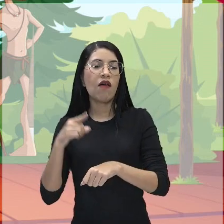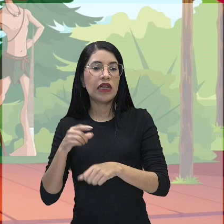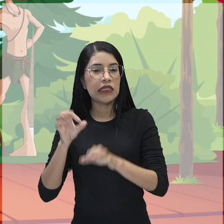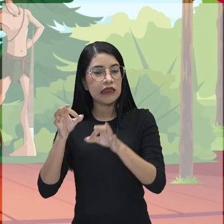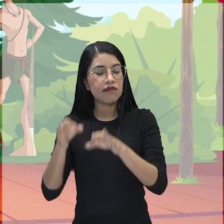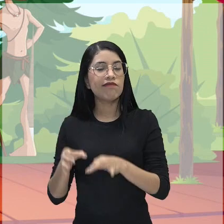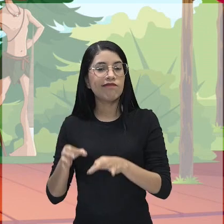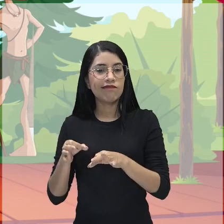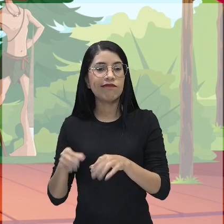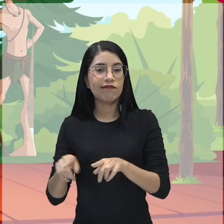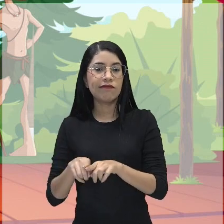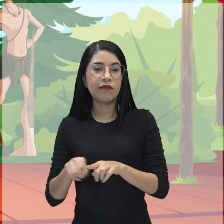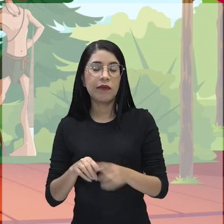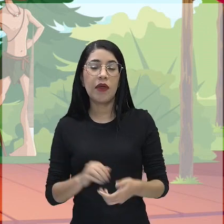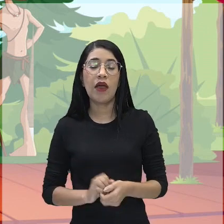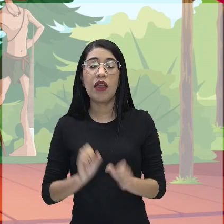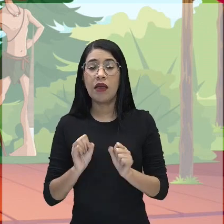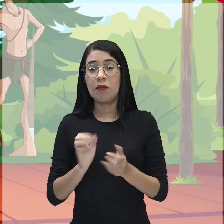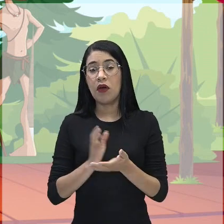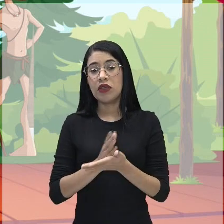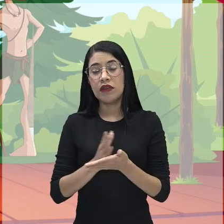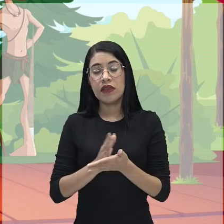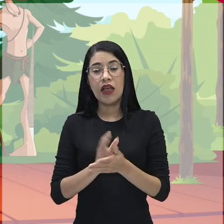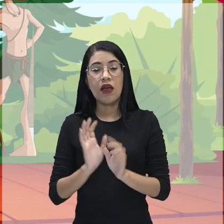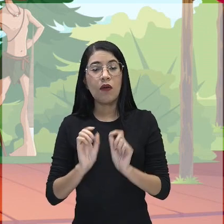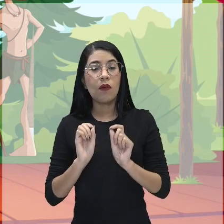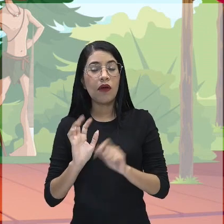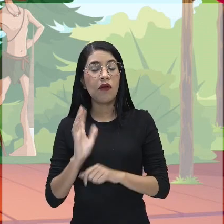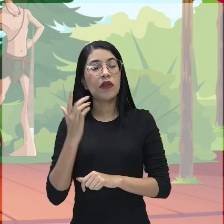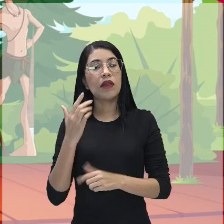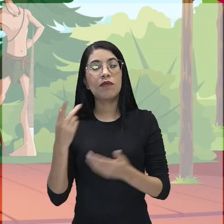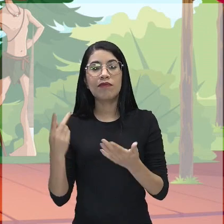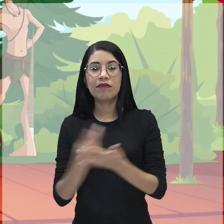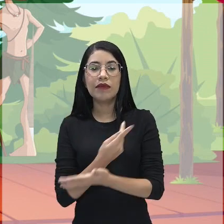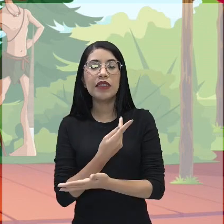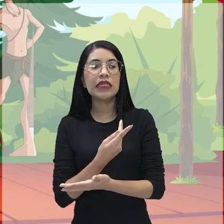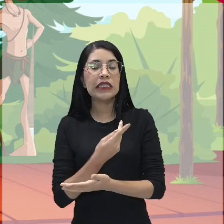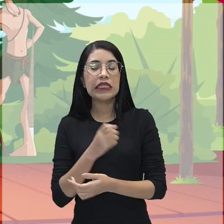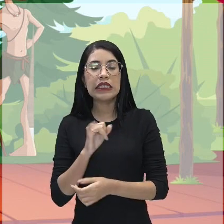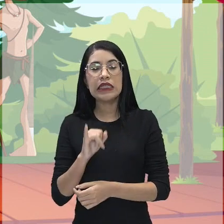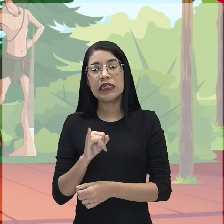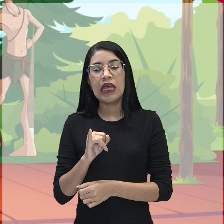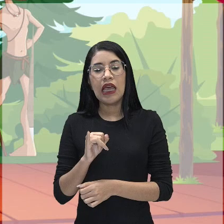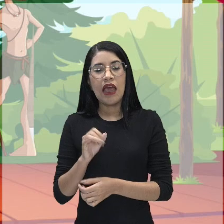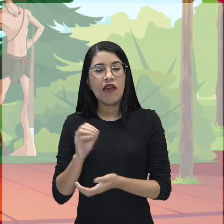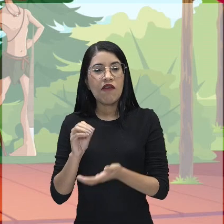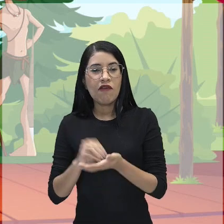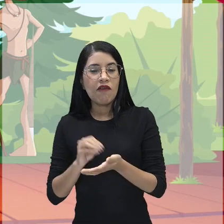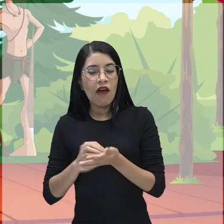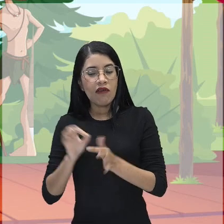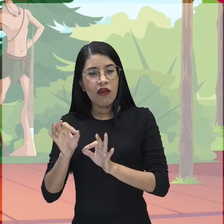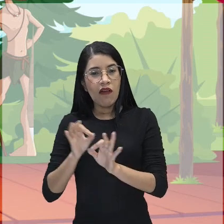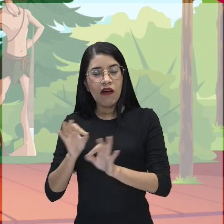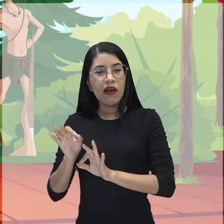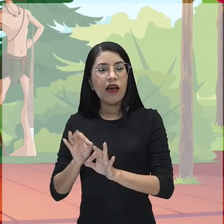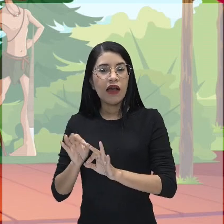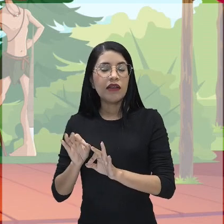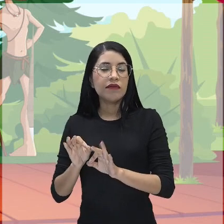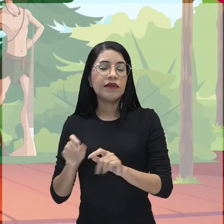Porque, às vezes, podem acontecer acidentes quando não são bem preparados, quando não são bem manipulados. Realmente